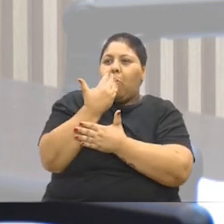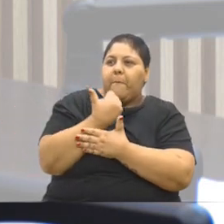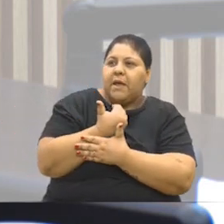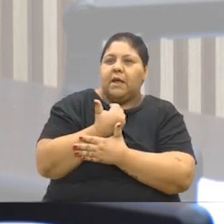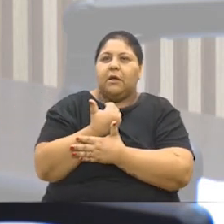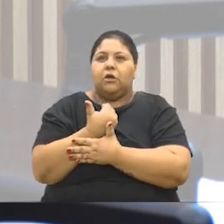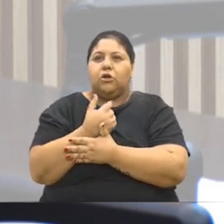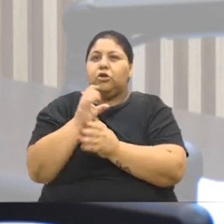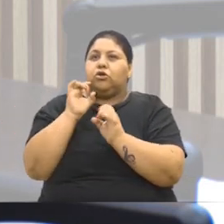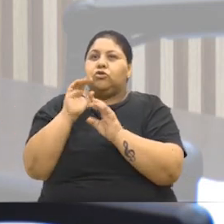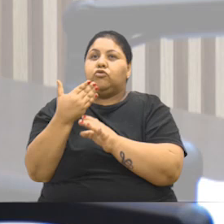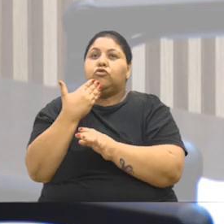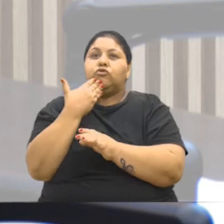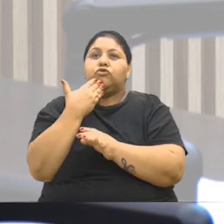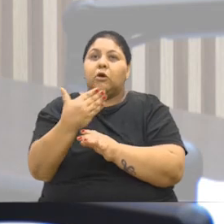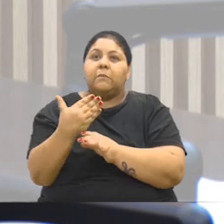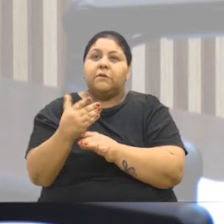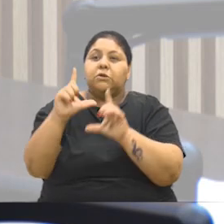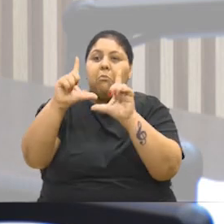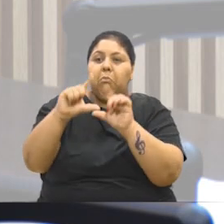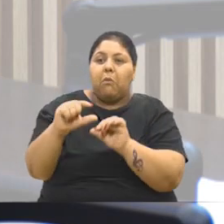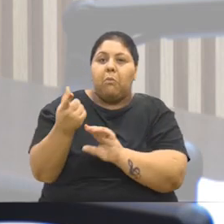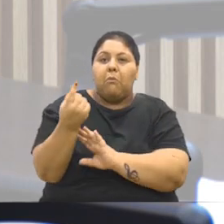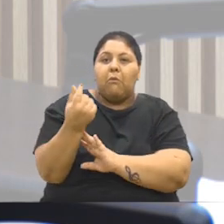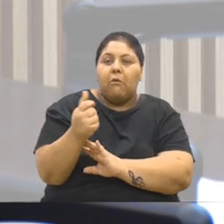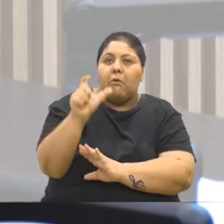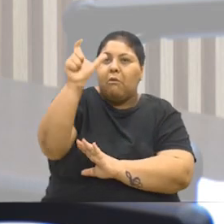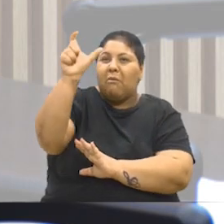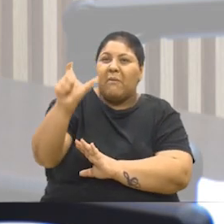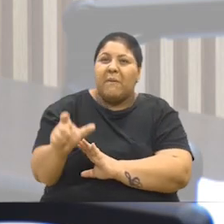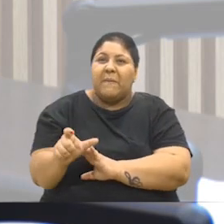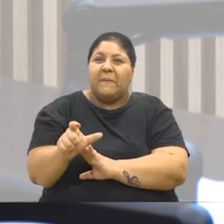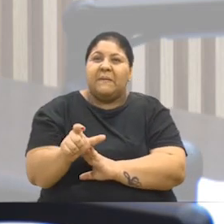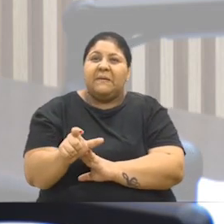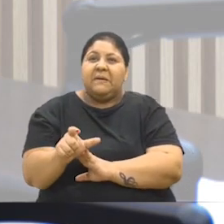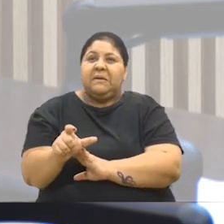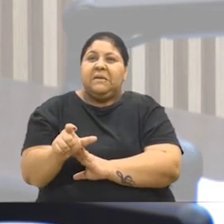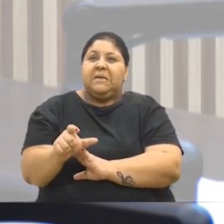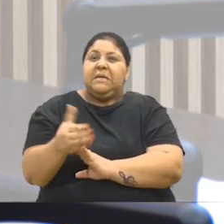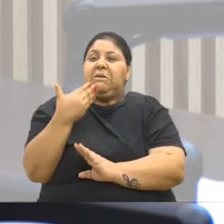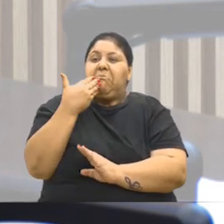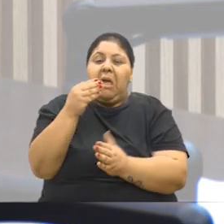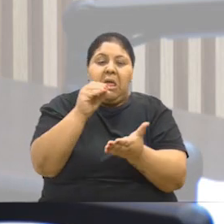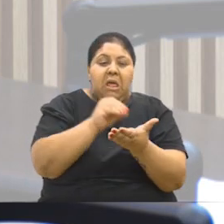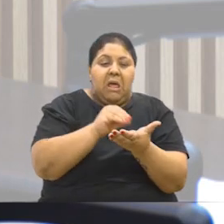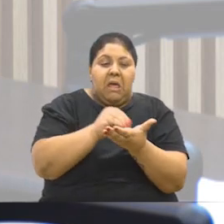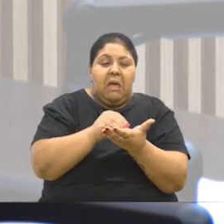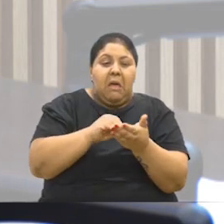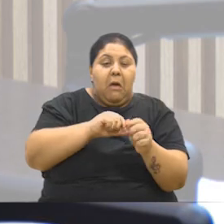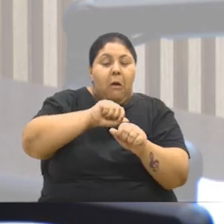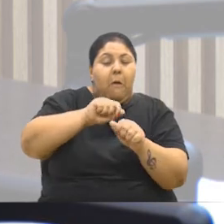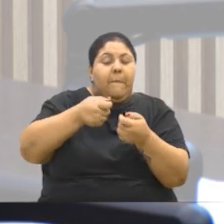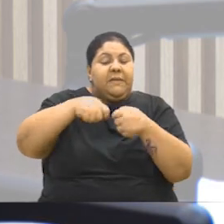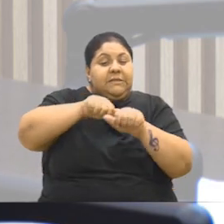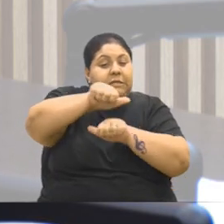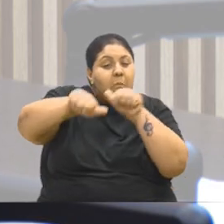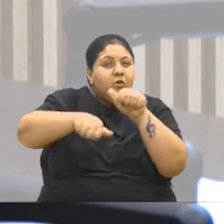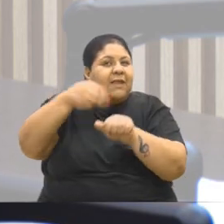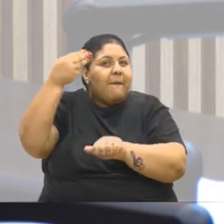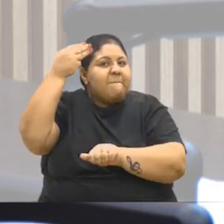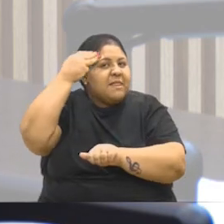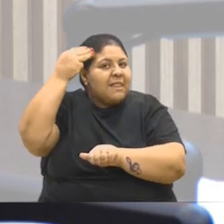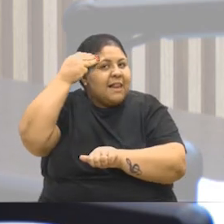opções. Ela pode simplesmente pedir descontos. Uma pessoa escassa é uma questão de mentalidade, que precisa mudar